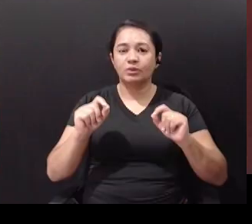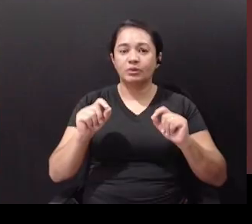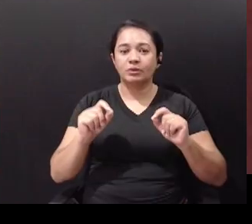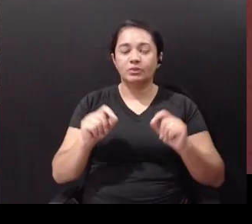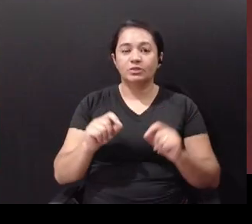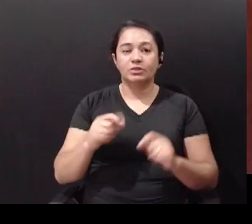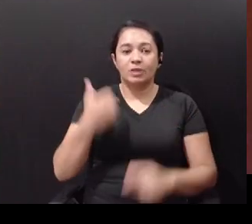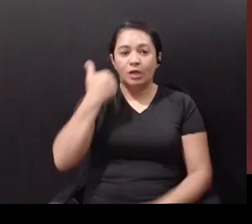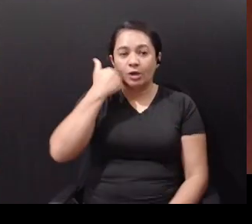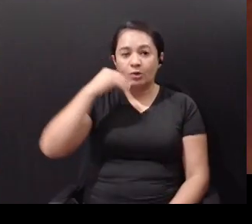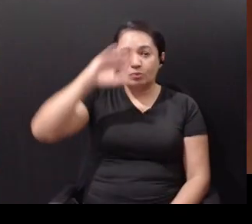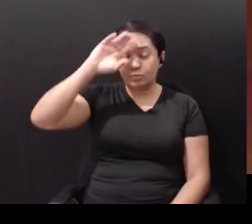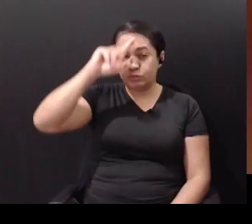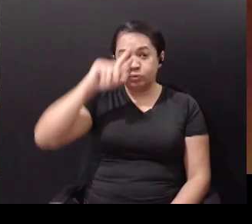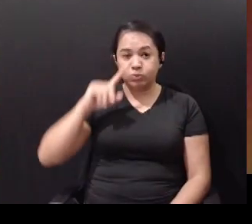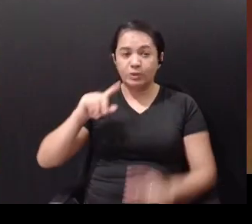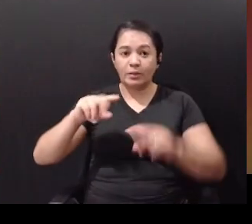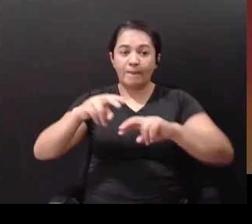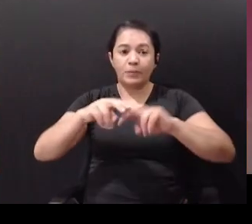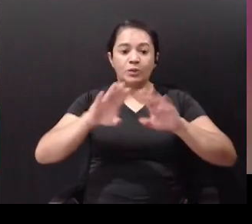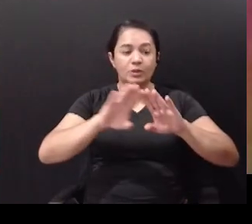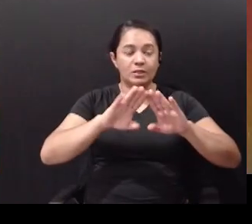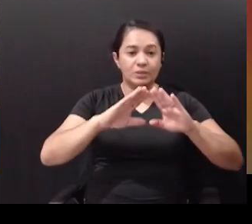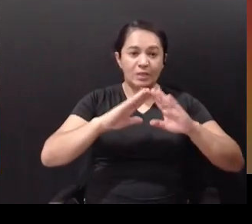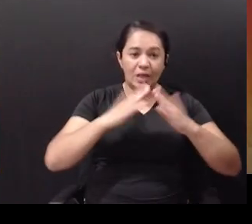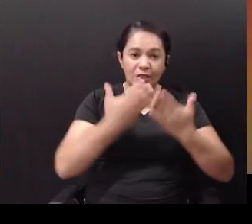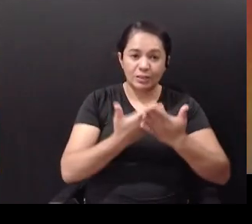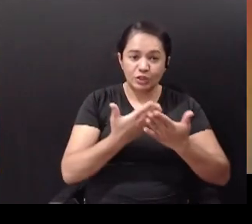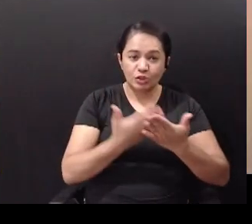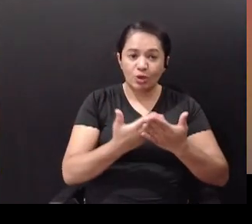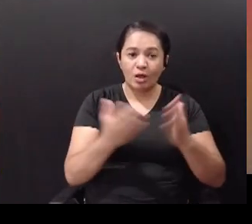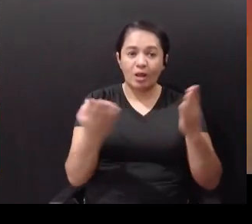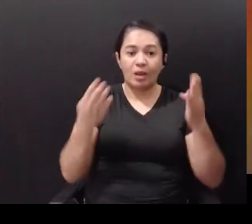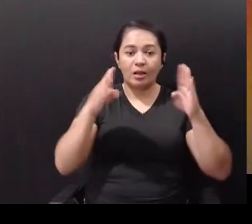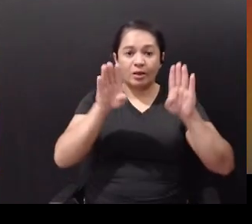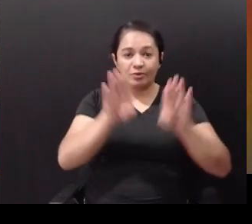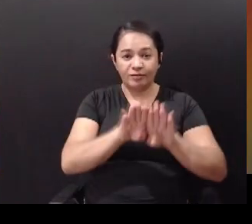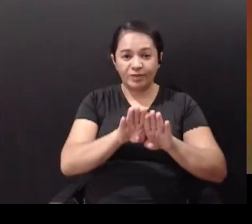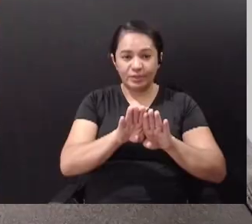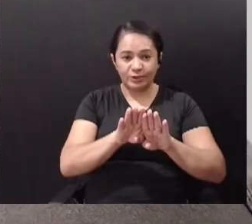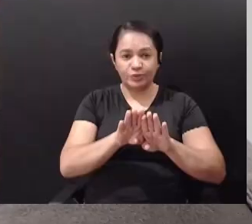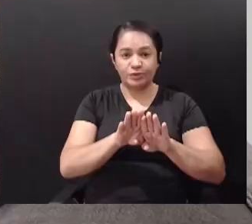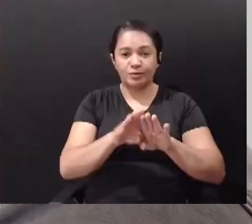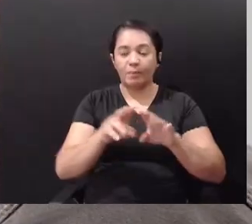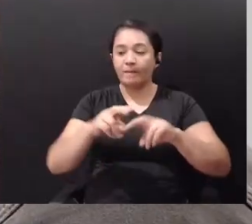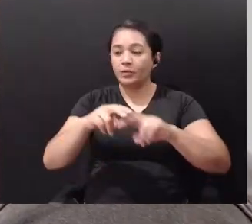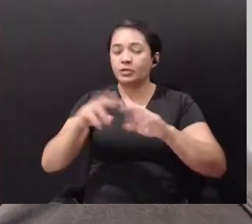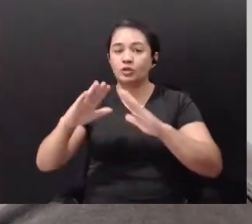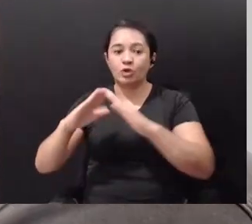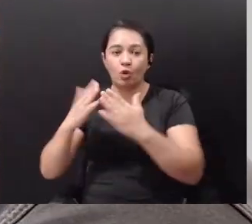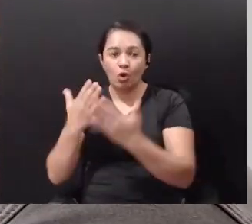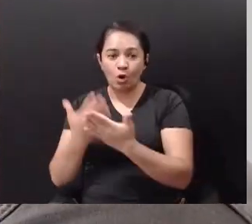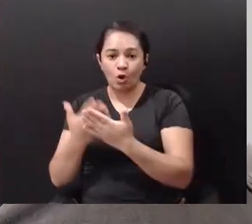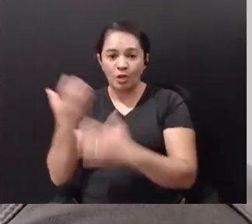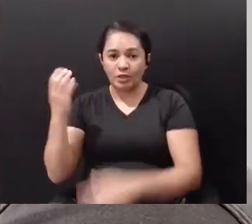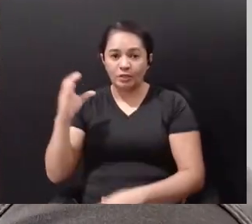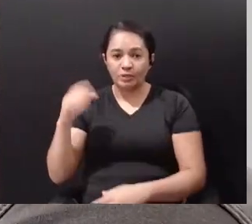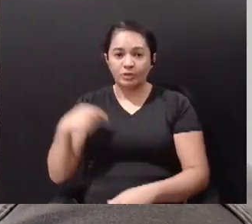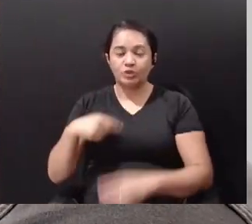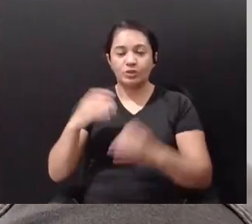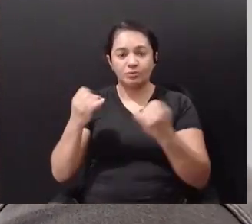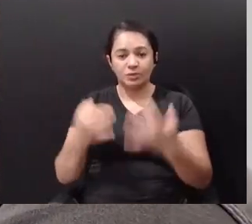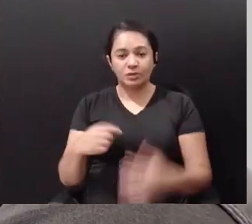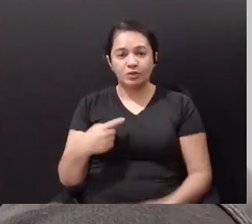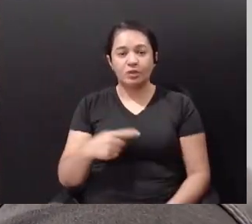colégios eles acabam fechando. O Colégio Culto à Ciência não era o único, né? Como eu cheguei a citar, a gente vai ter o Colégio